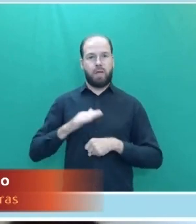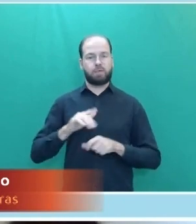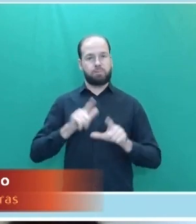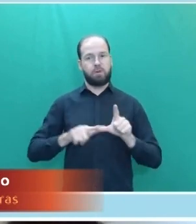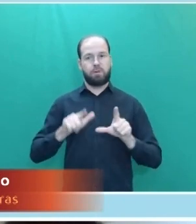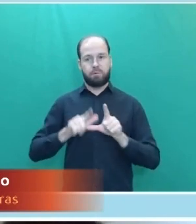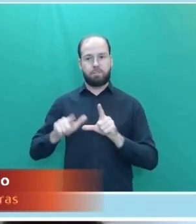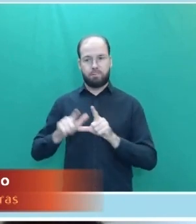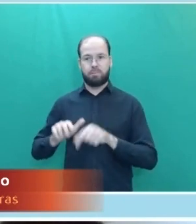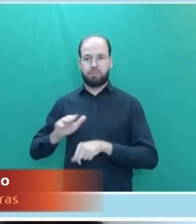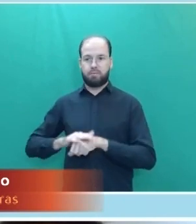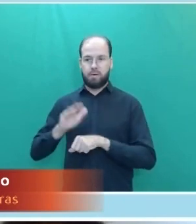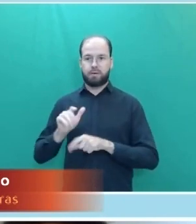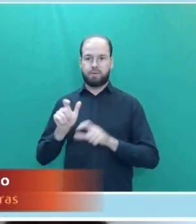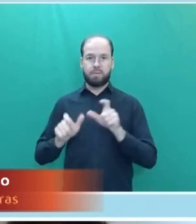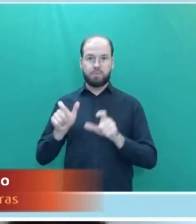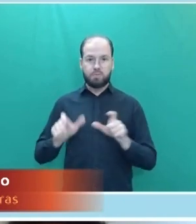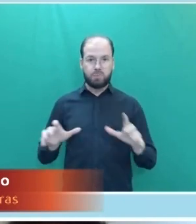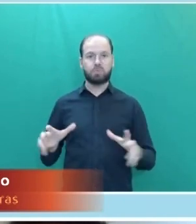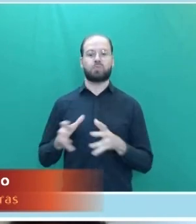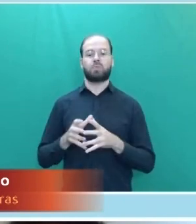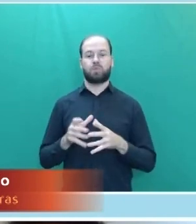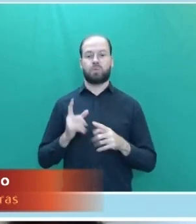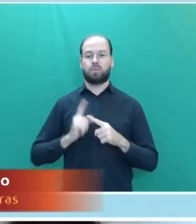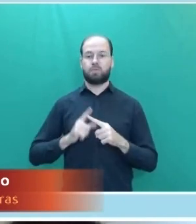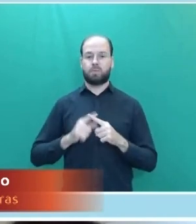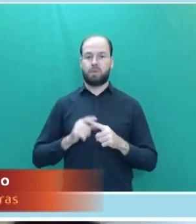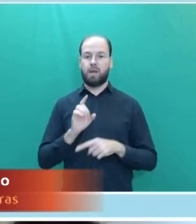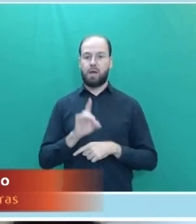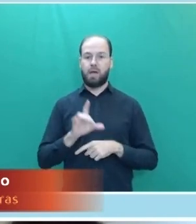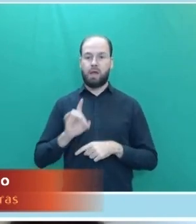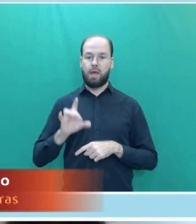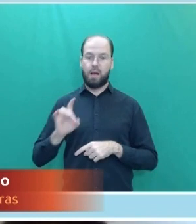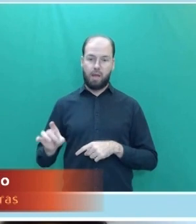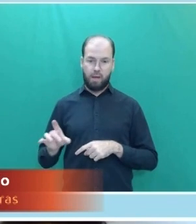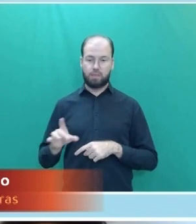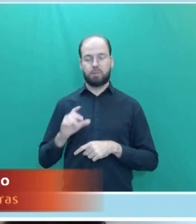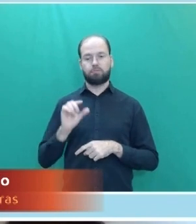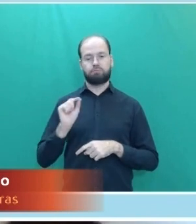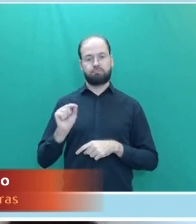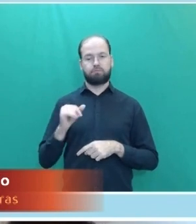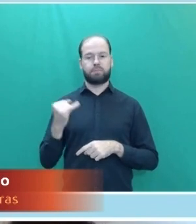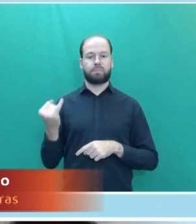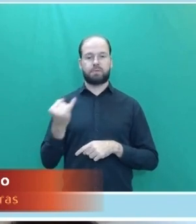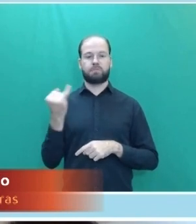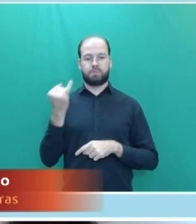cada vez mais pessoas, porque cada micro-universo desse é muito importante, né?